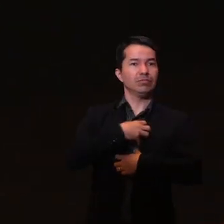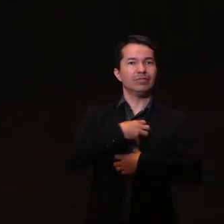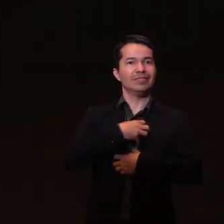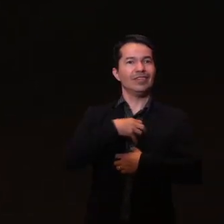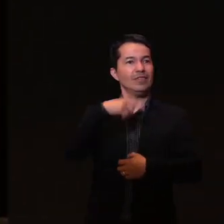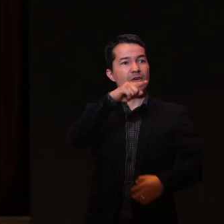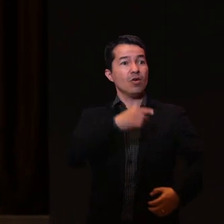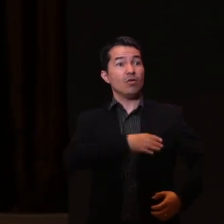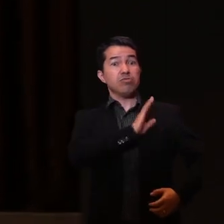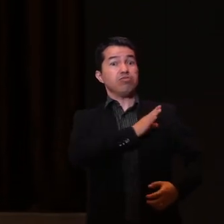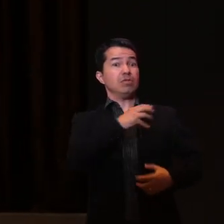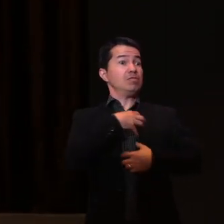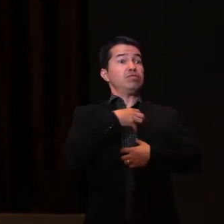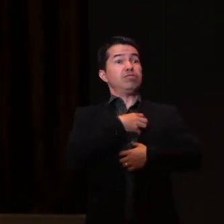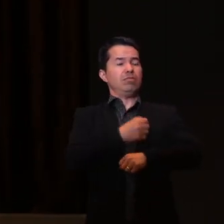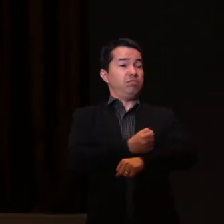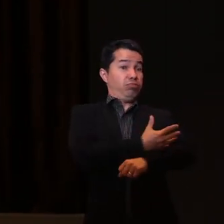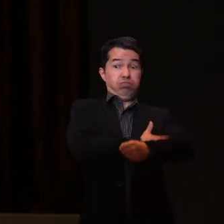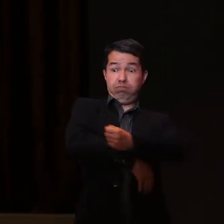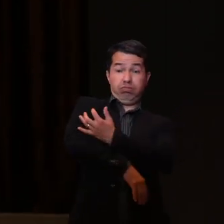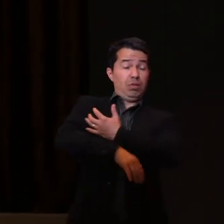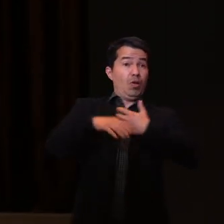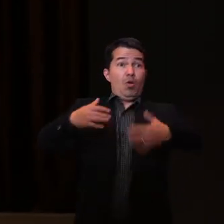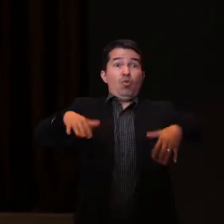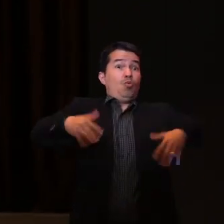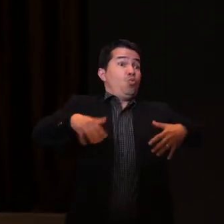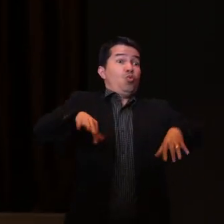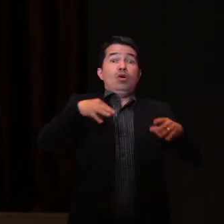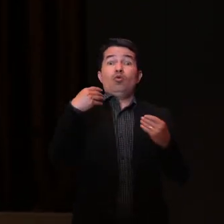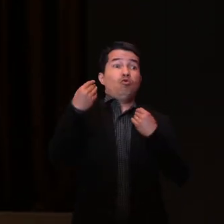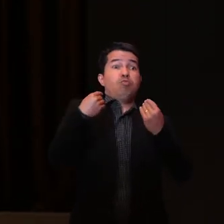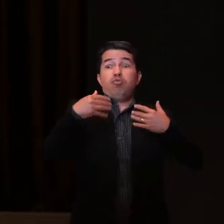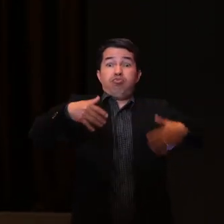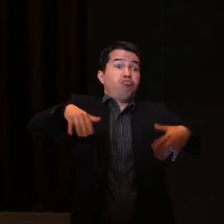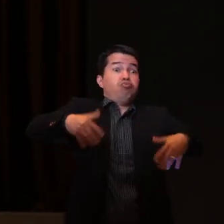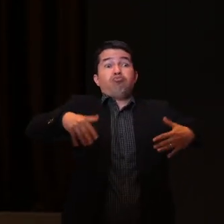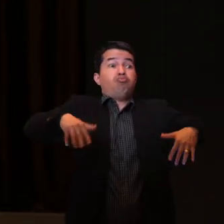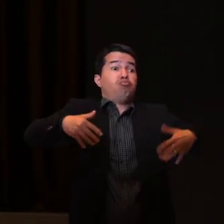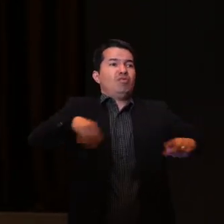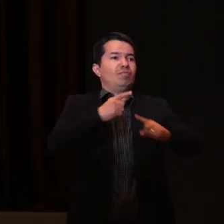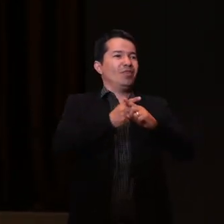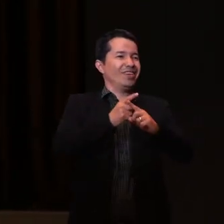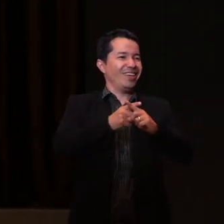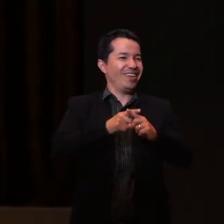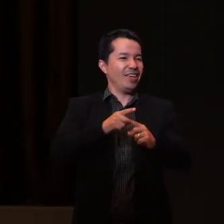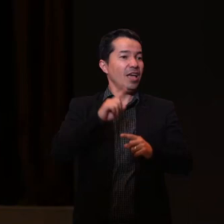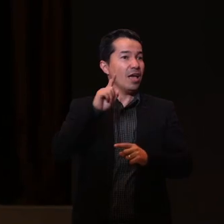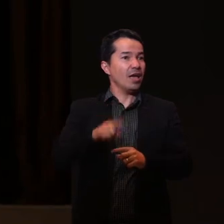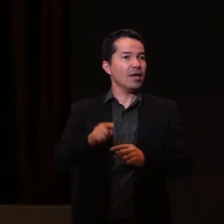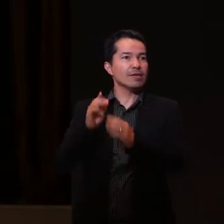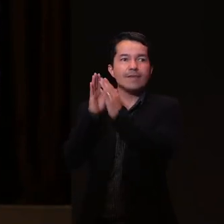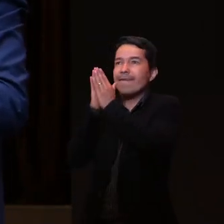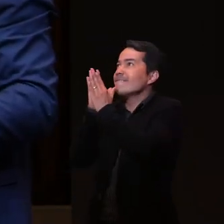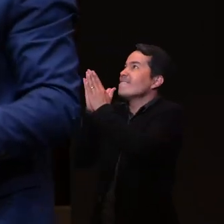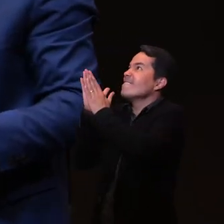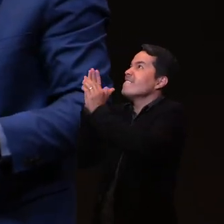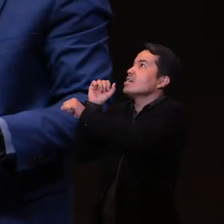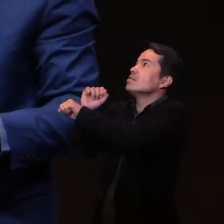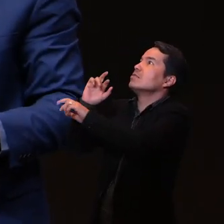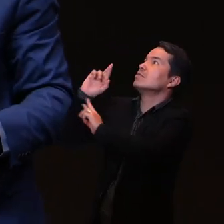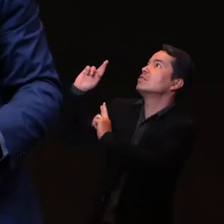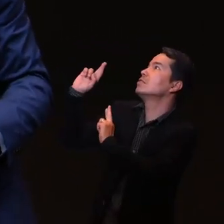de tal maneira que quando fazemos errado, algo nos incomoda, porque é uma esperança viva.